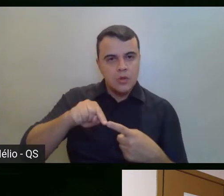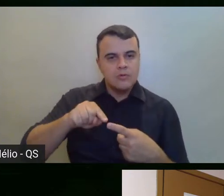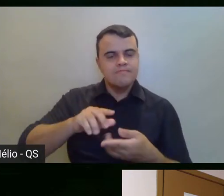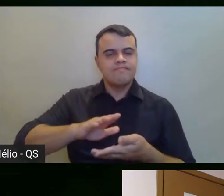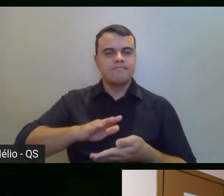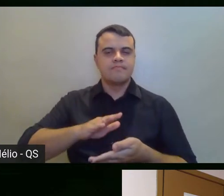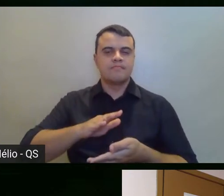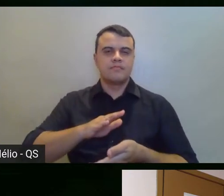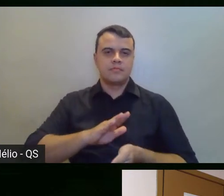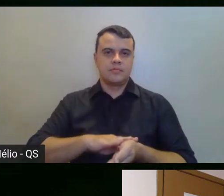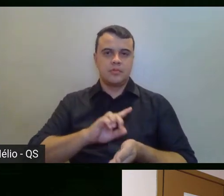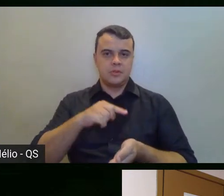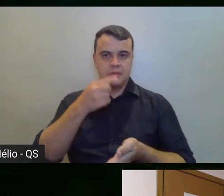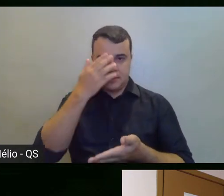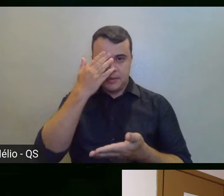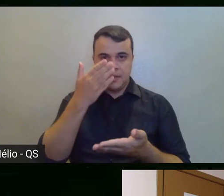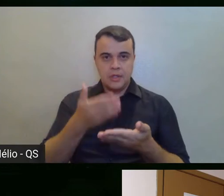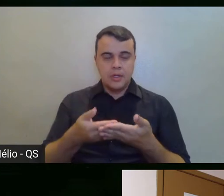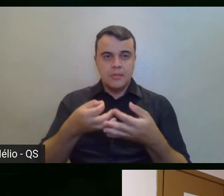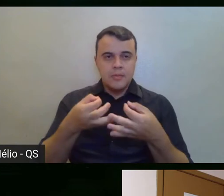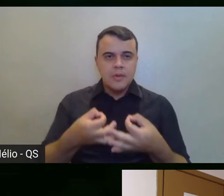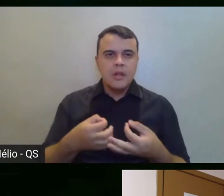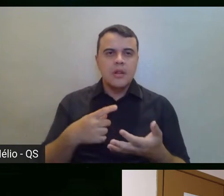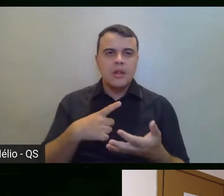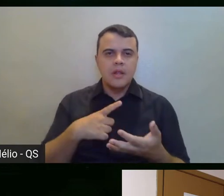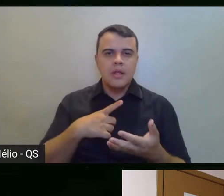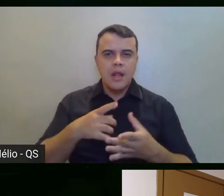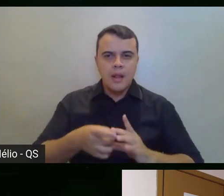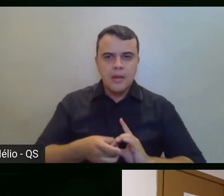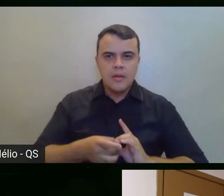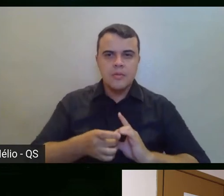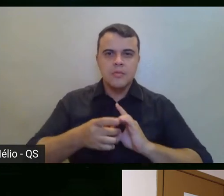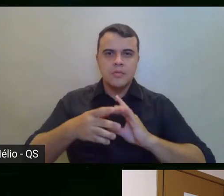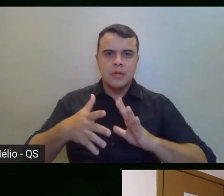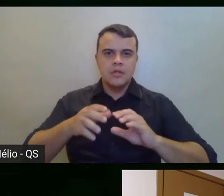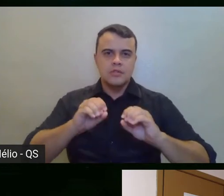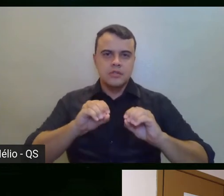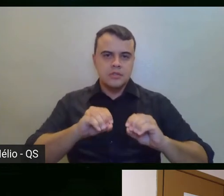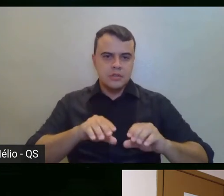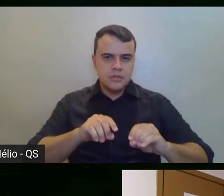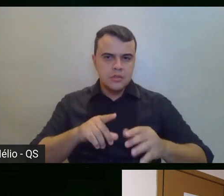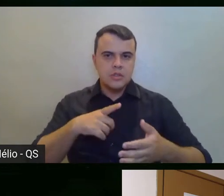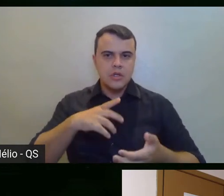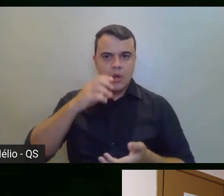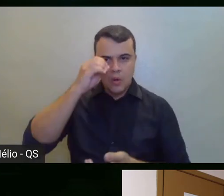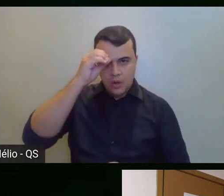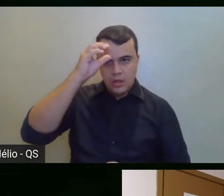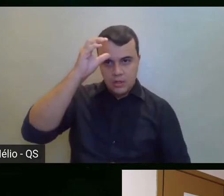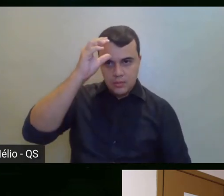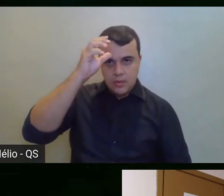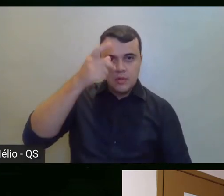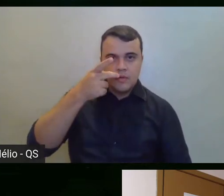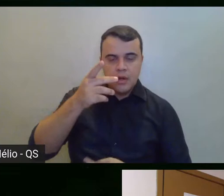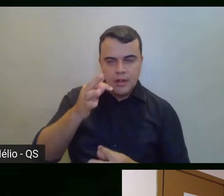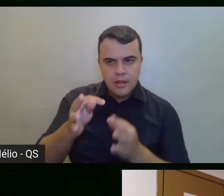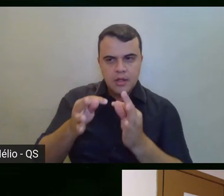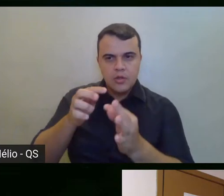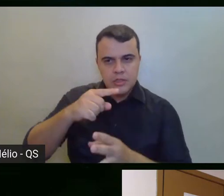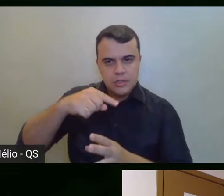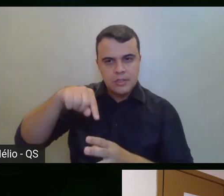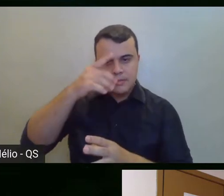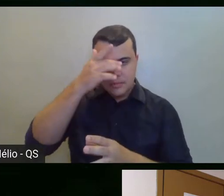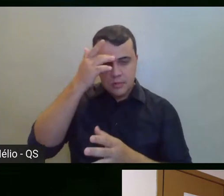Nós acreditamos em democratizar o ensino o conhecimento levar a tecnologia para as pessoas